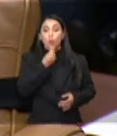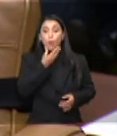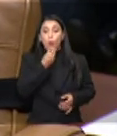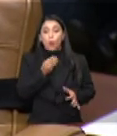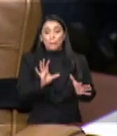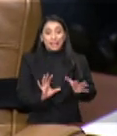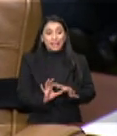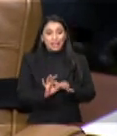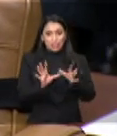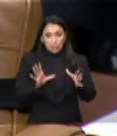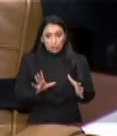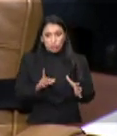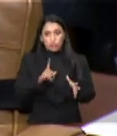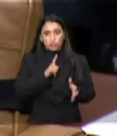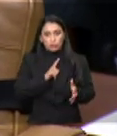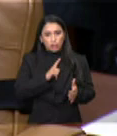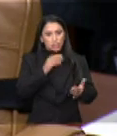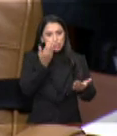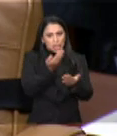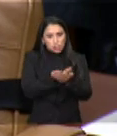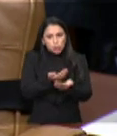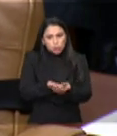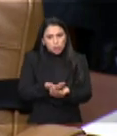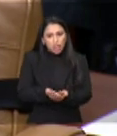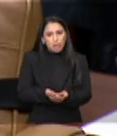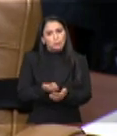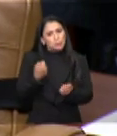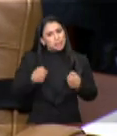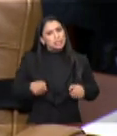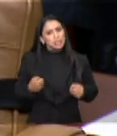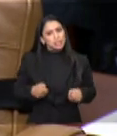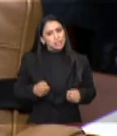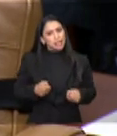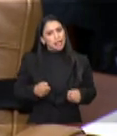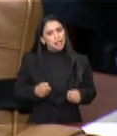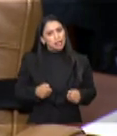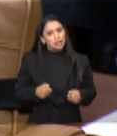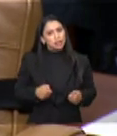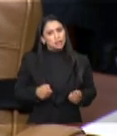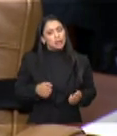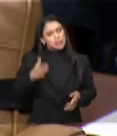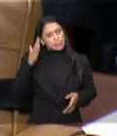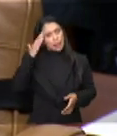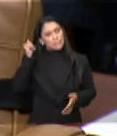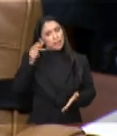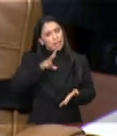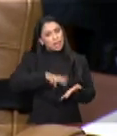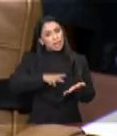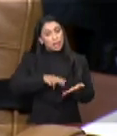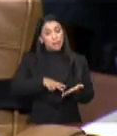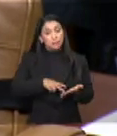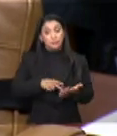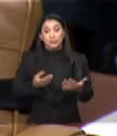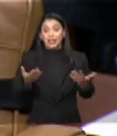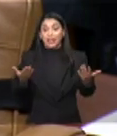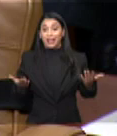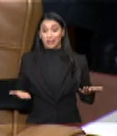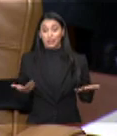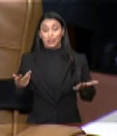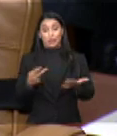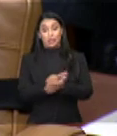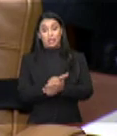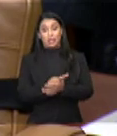fosse letrado. E, com isso, arcabouço de número de eleitores, que